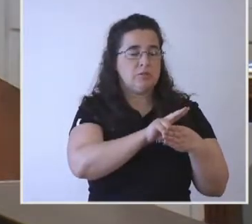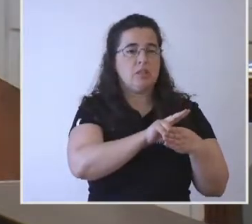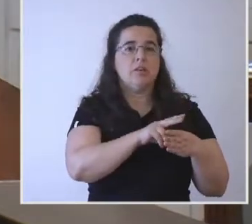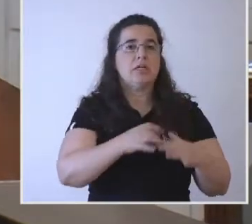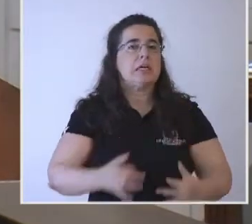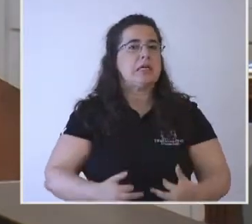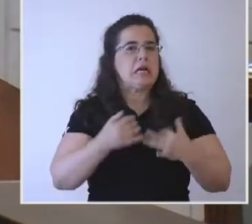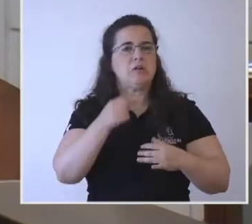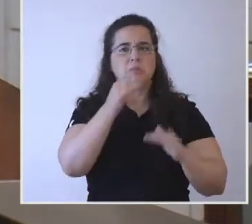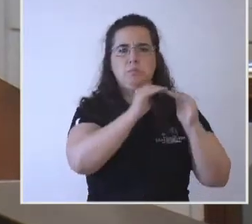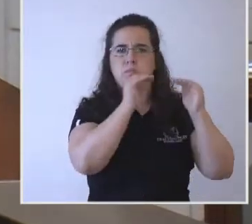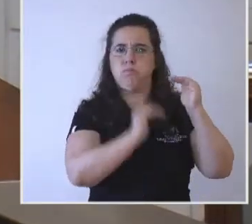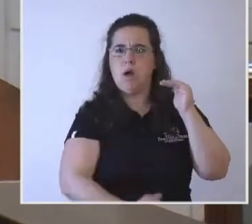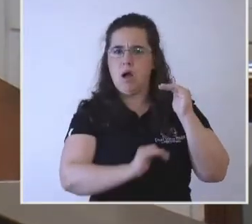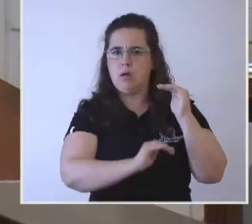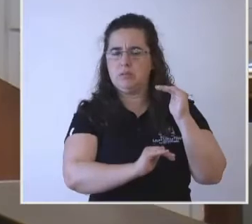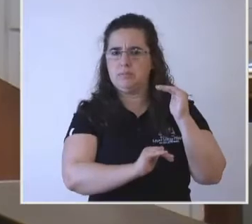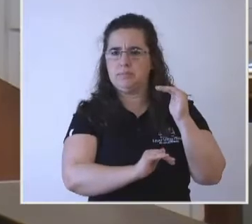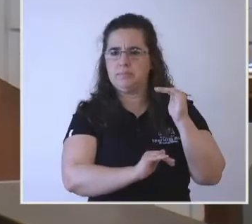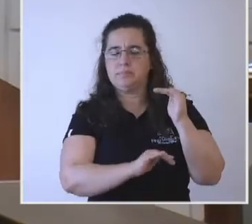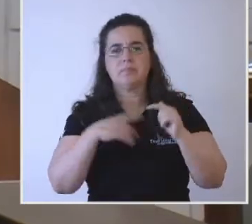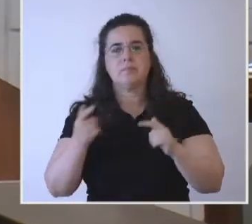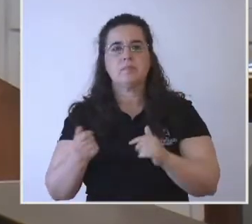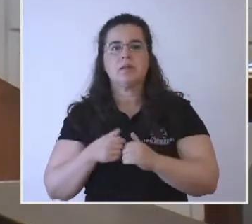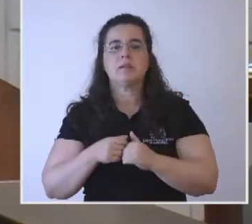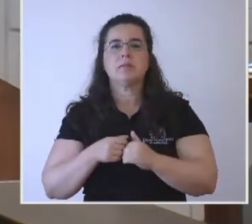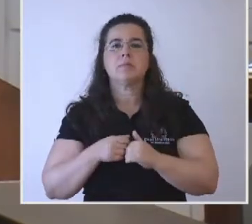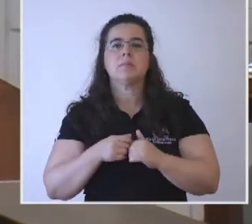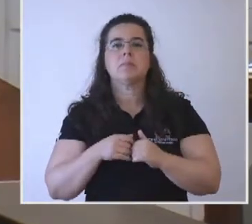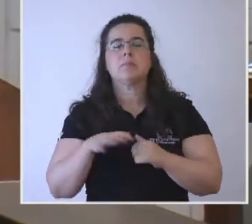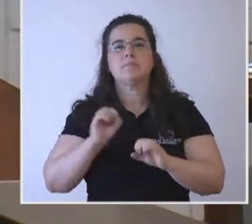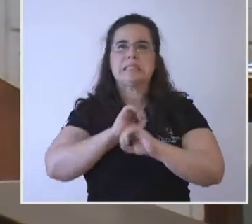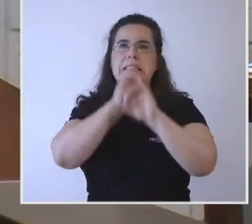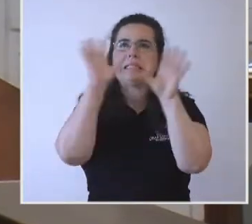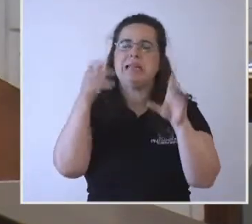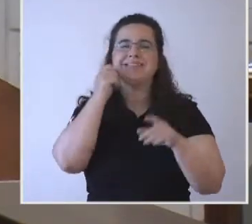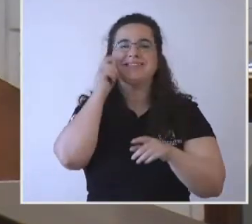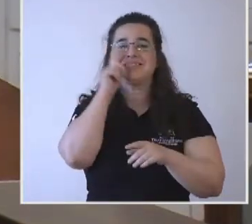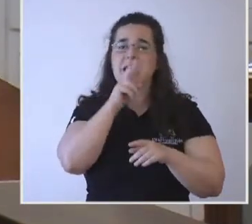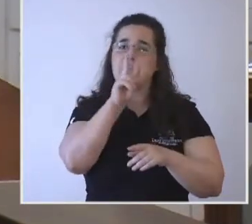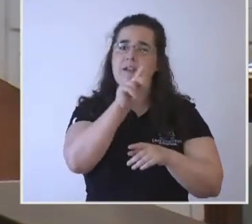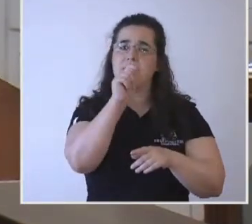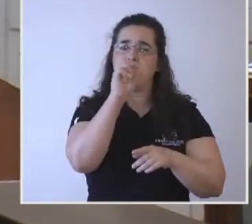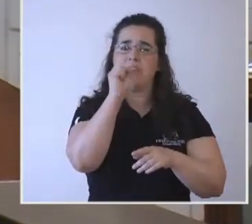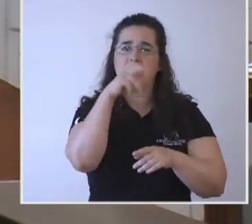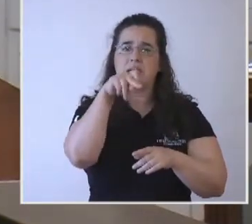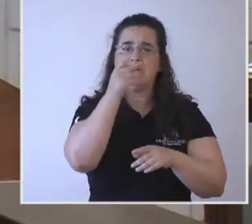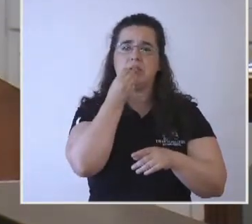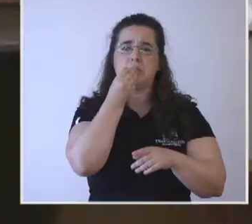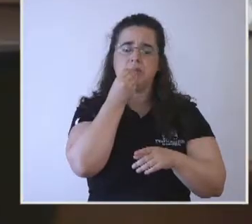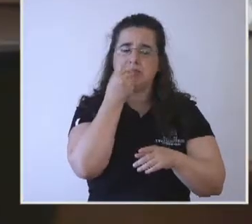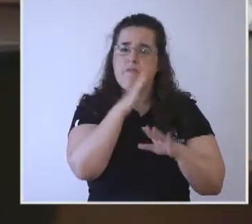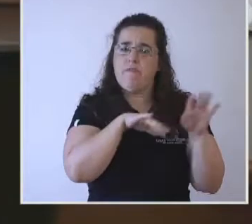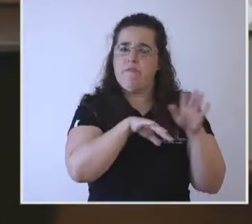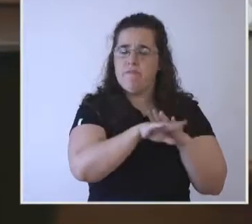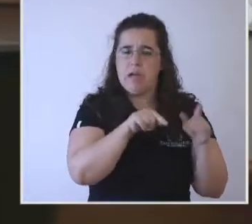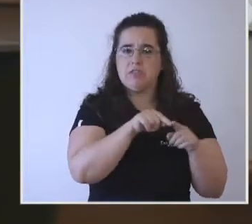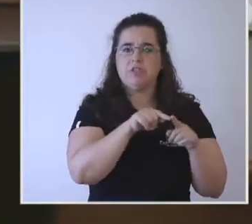com os pesco-vegetarianos, lacto-vegetarianos, ovo-lacto-vegetarianos, claramente os veganos têm menos cancro. Quando